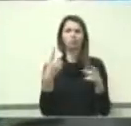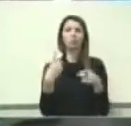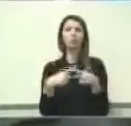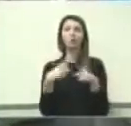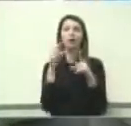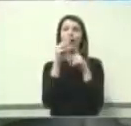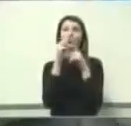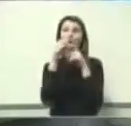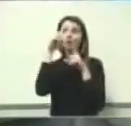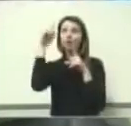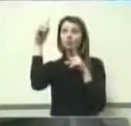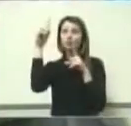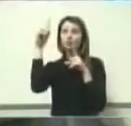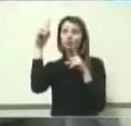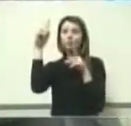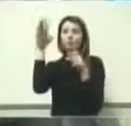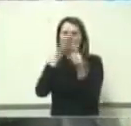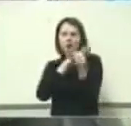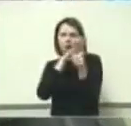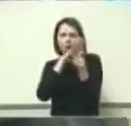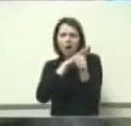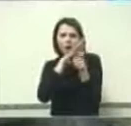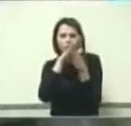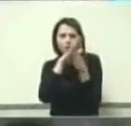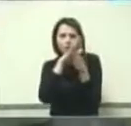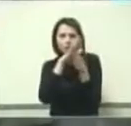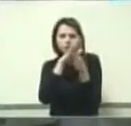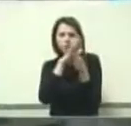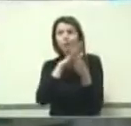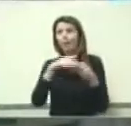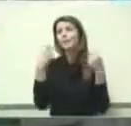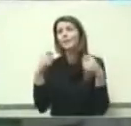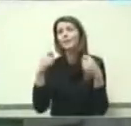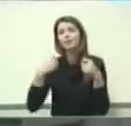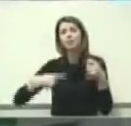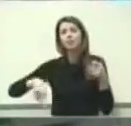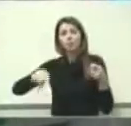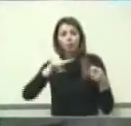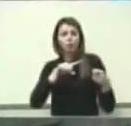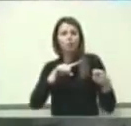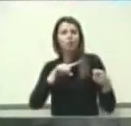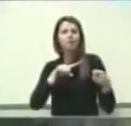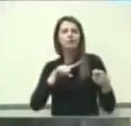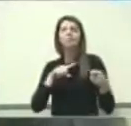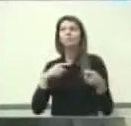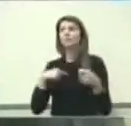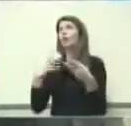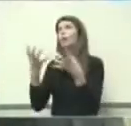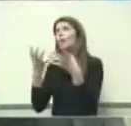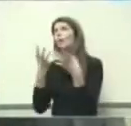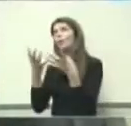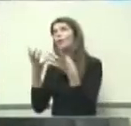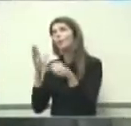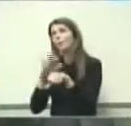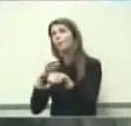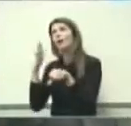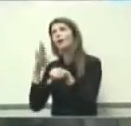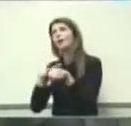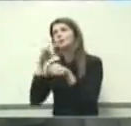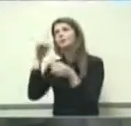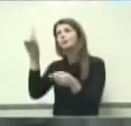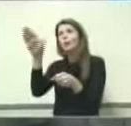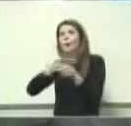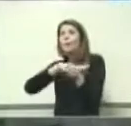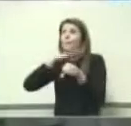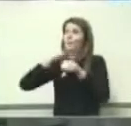a palavra de Deus é uma medida que não enche é necessário que nós nos colocamos à disposição dele para que Ele nos